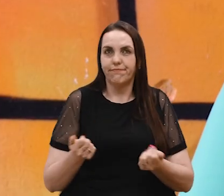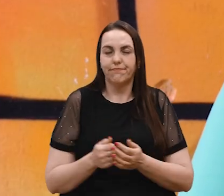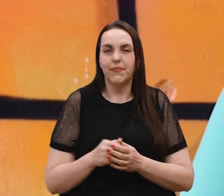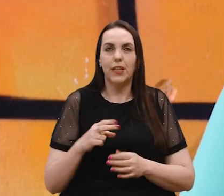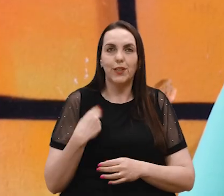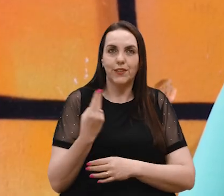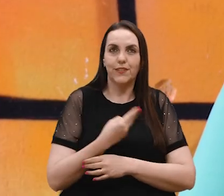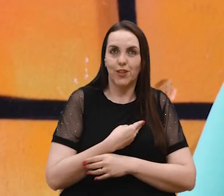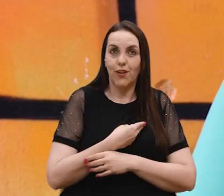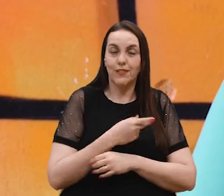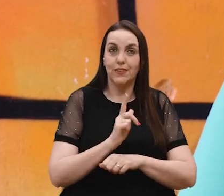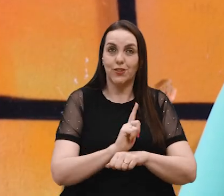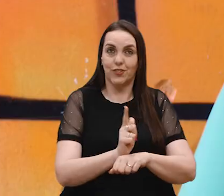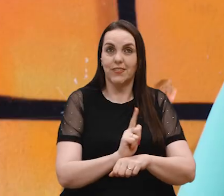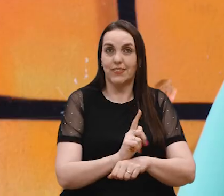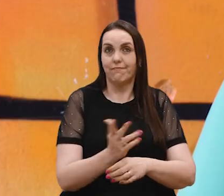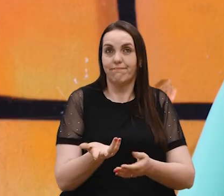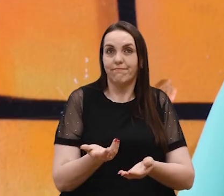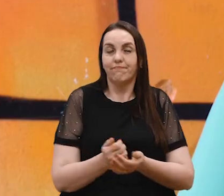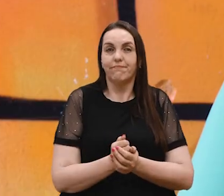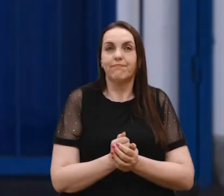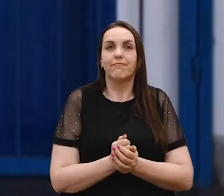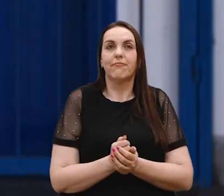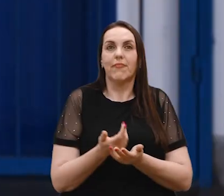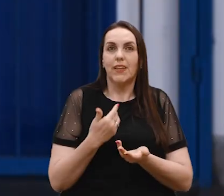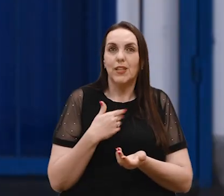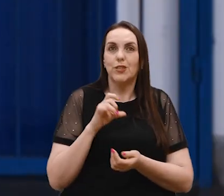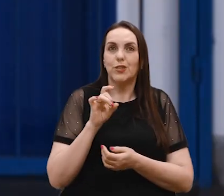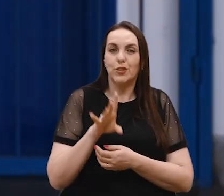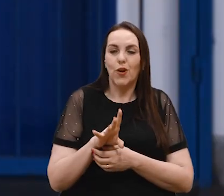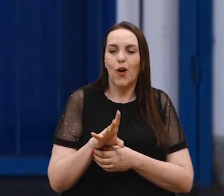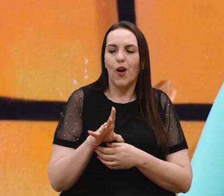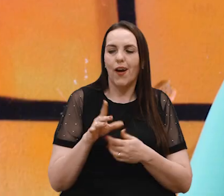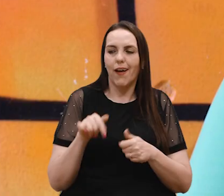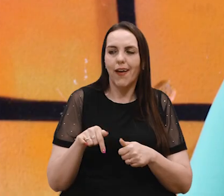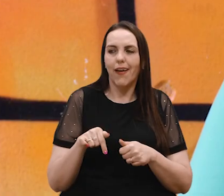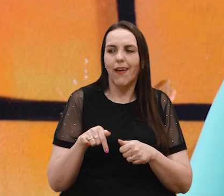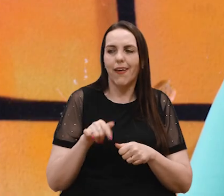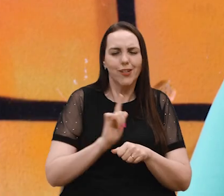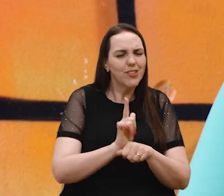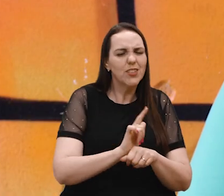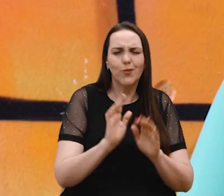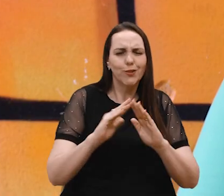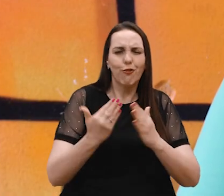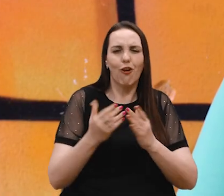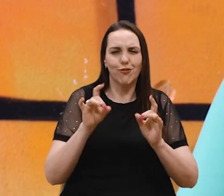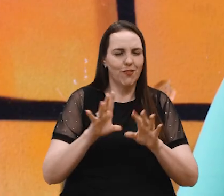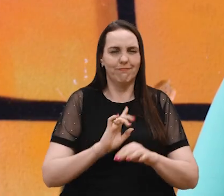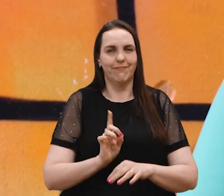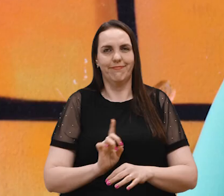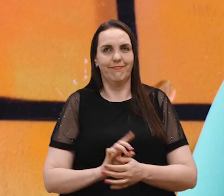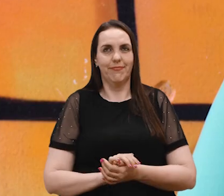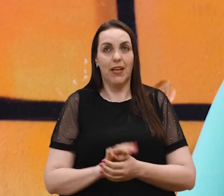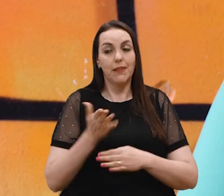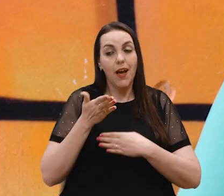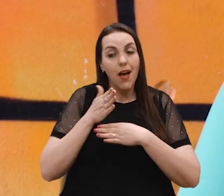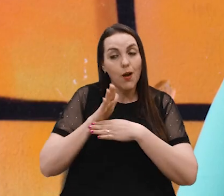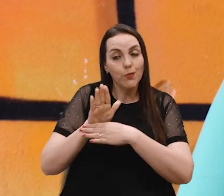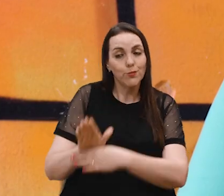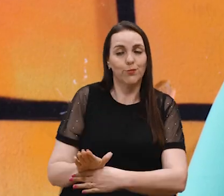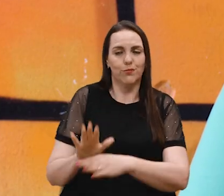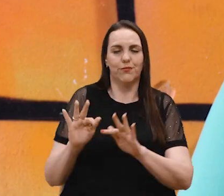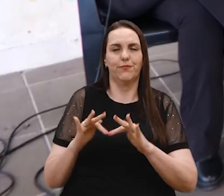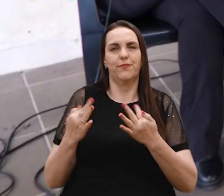Então, nós, enquanto gestão, enfrentamos não só a gestão escolar em si, mas o auxílio